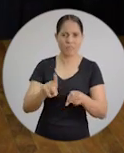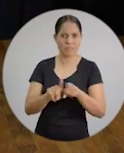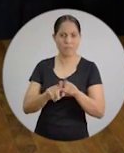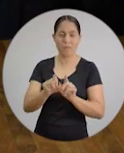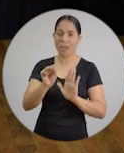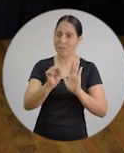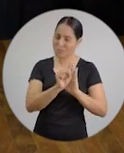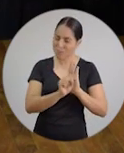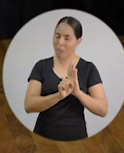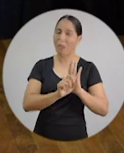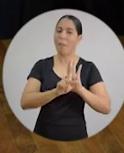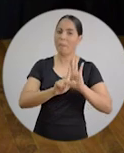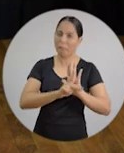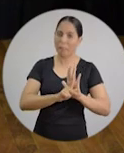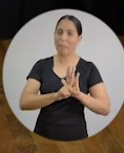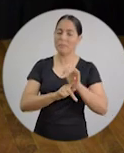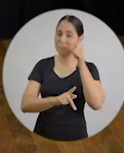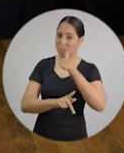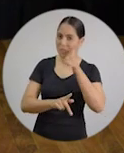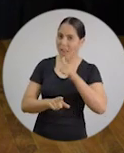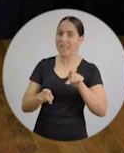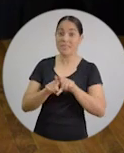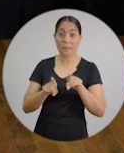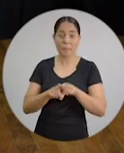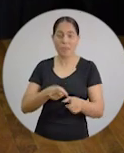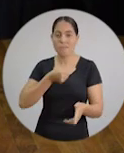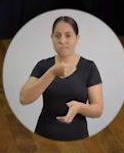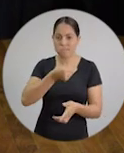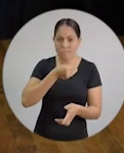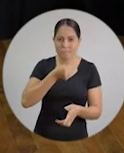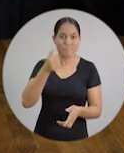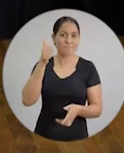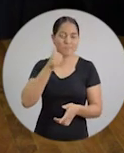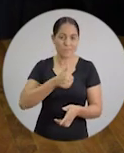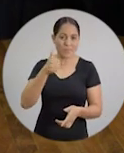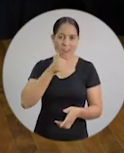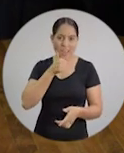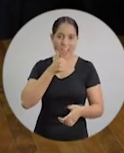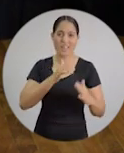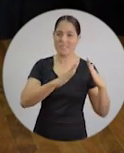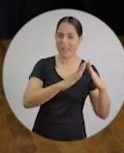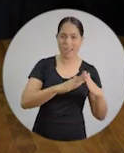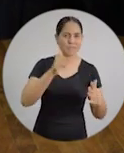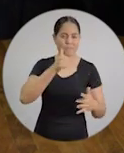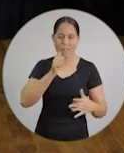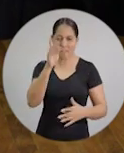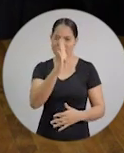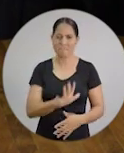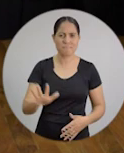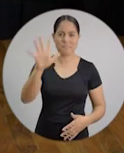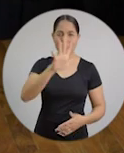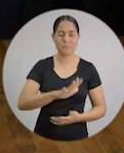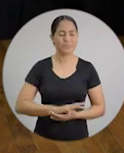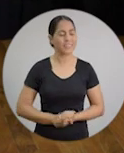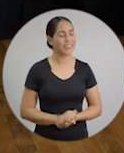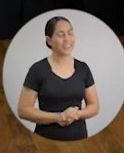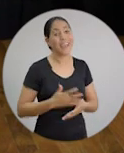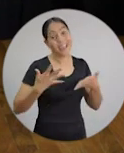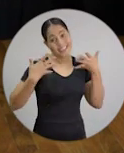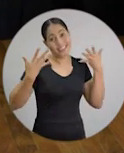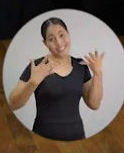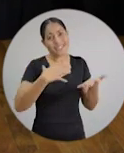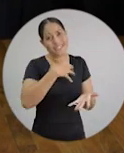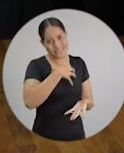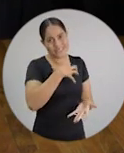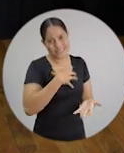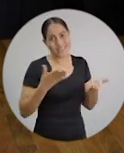esta súmula, que é importante para as advogadas, para as jornalistas, para as donas de casa, ou seja, para todas as mulheres do Brasil.